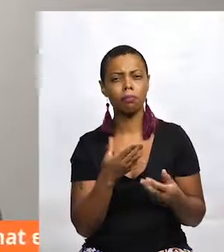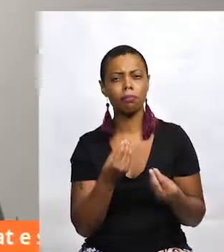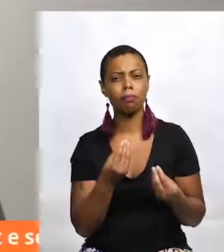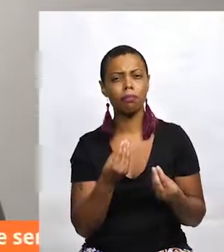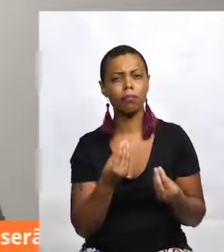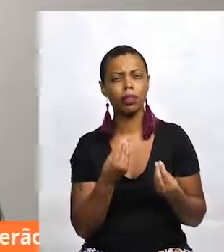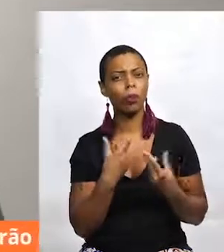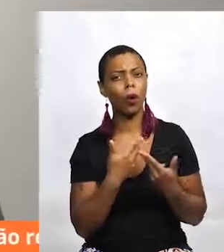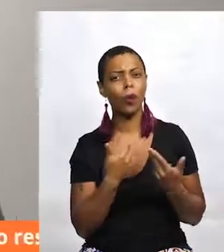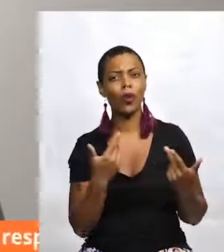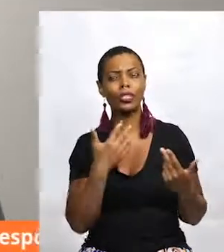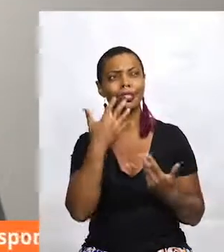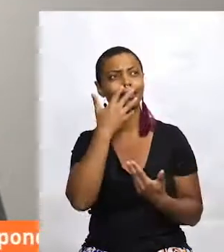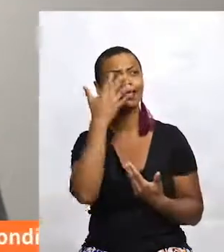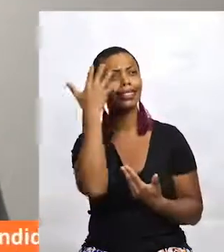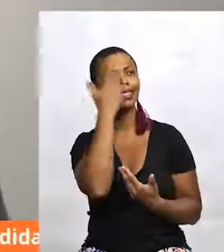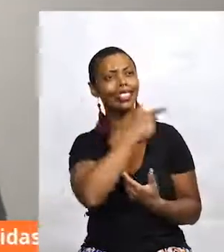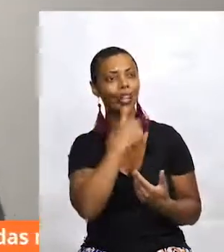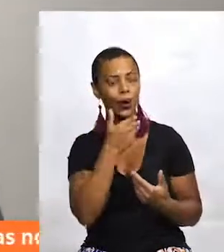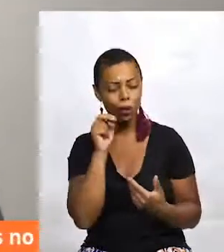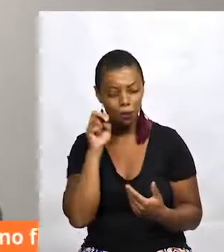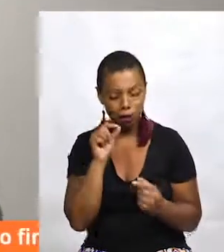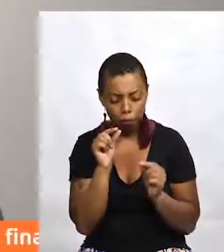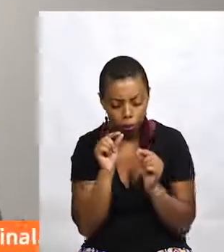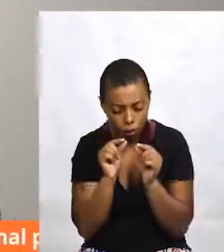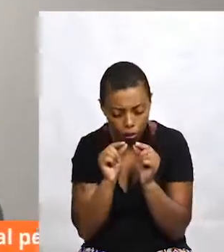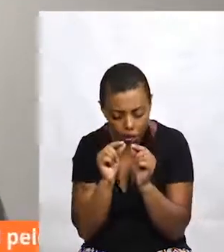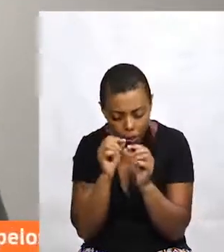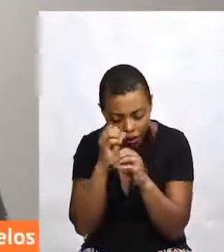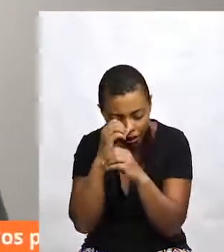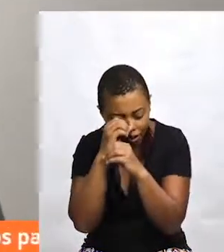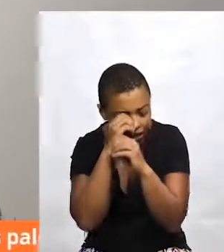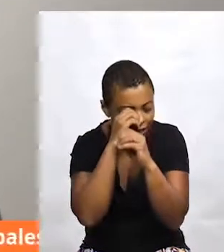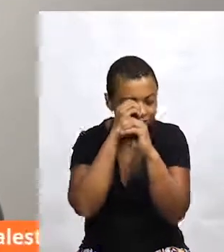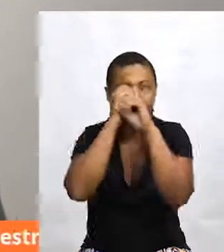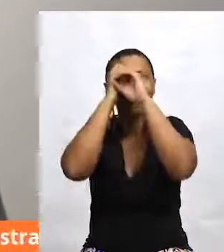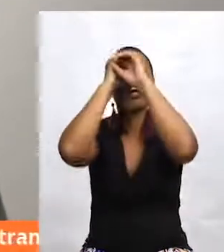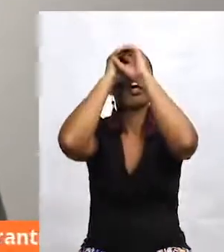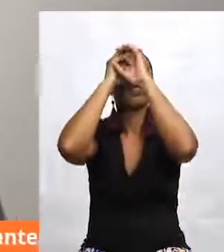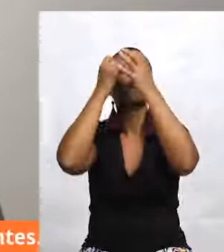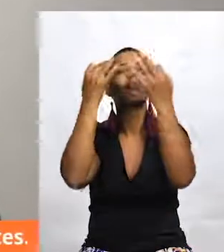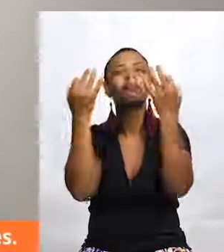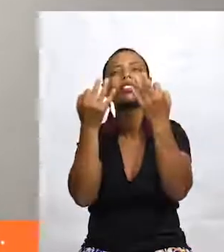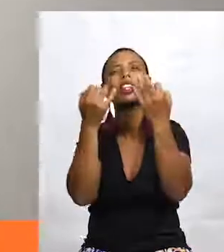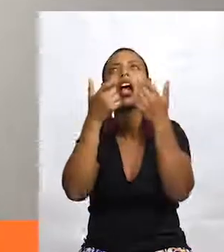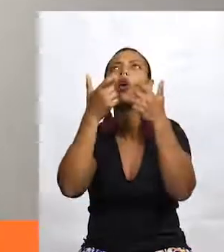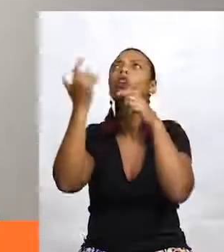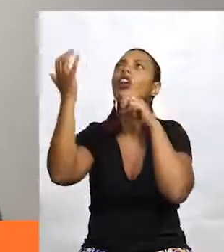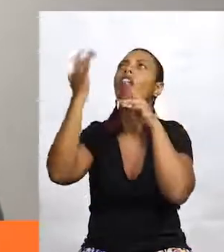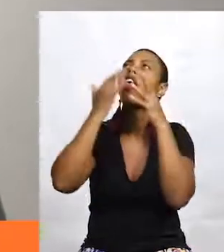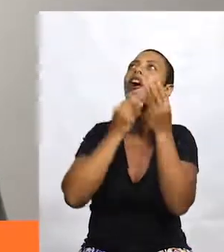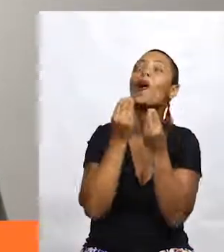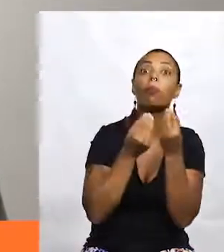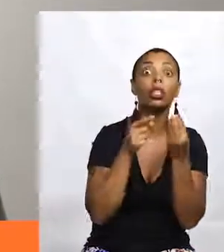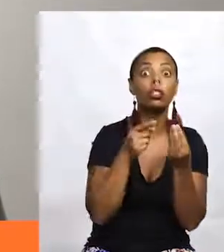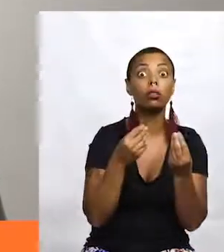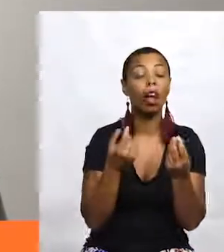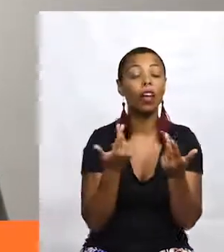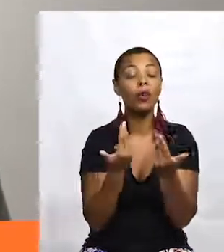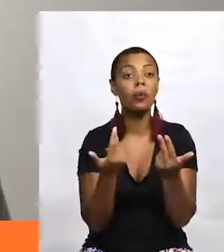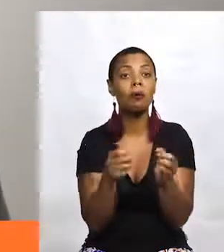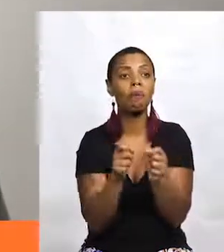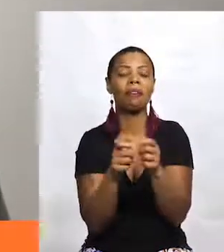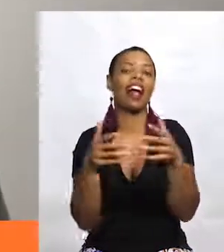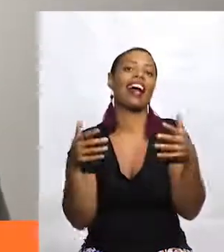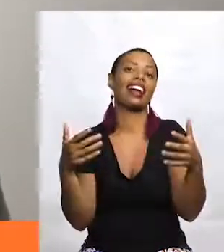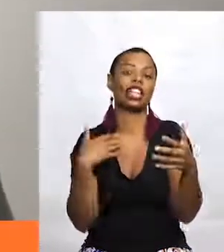vê o observatório detectar essas partículas, né, e a gente tentar entender de onde elas vêm, para mim isso é tão mágico. E eu